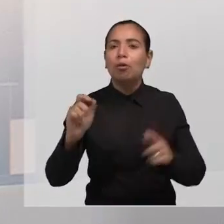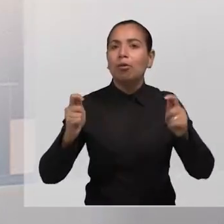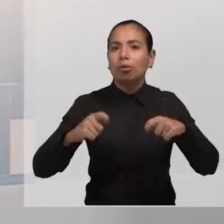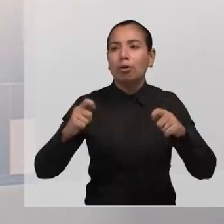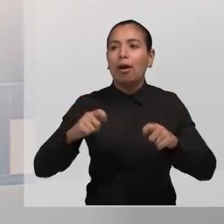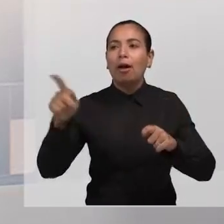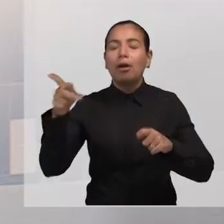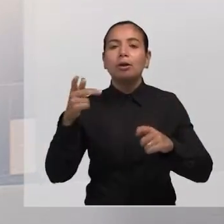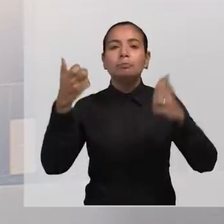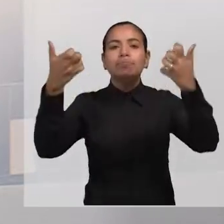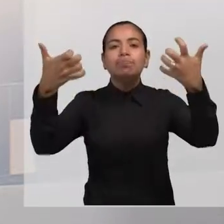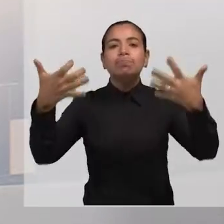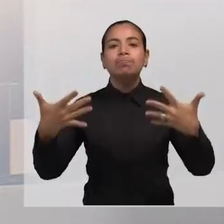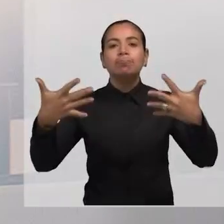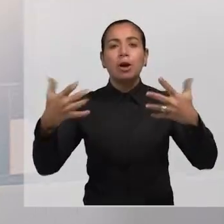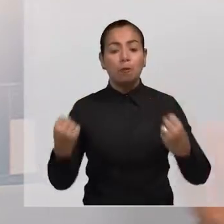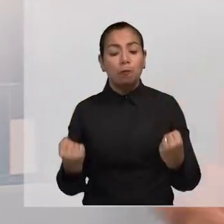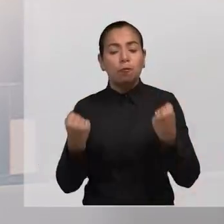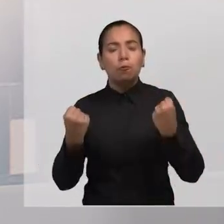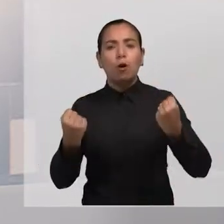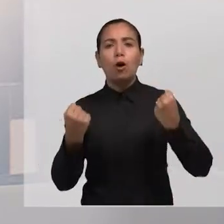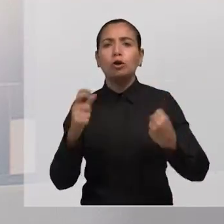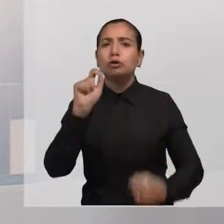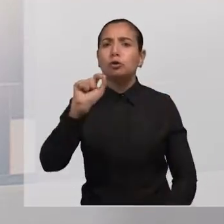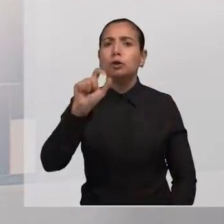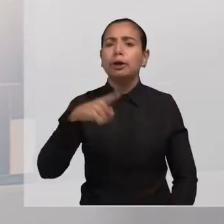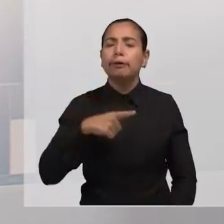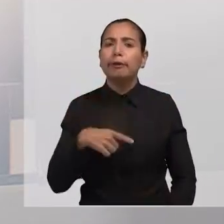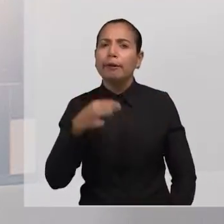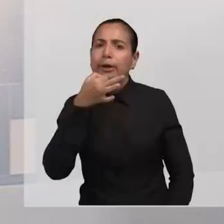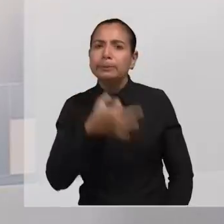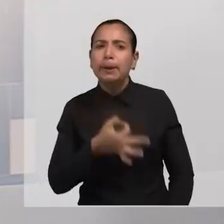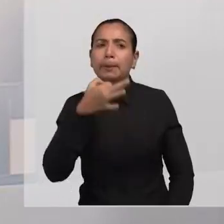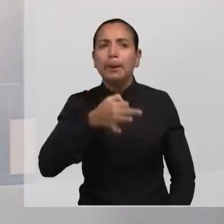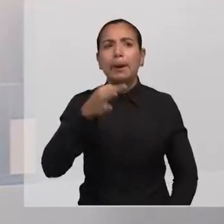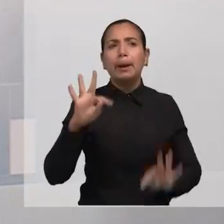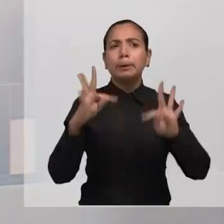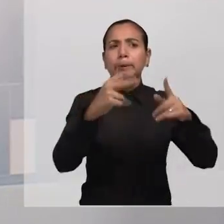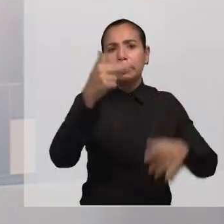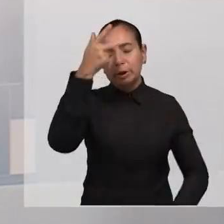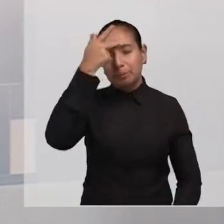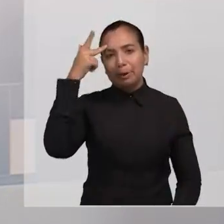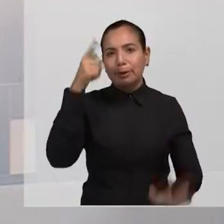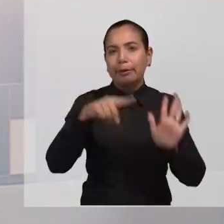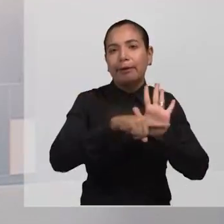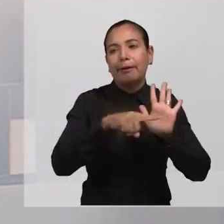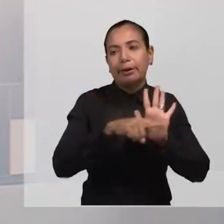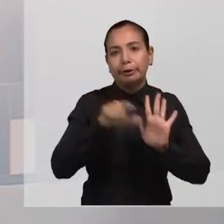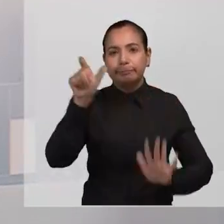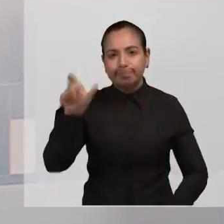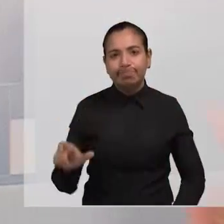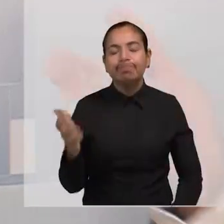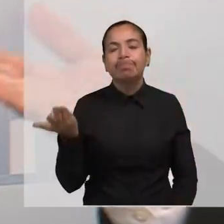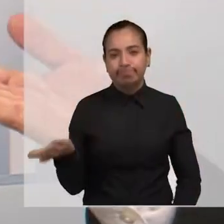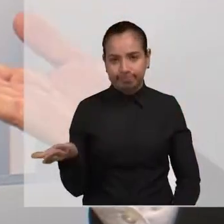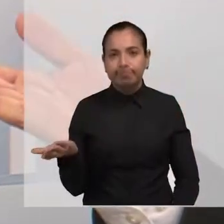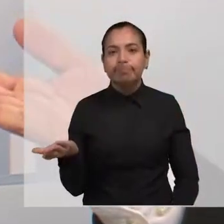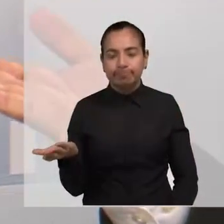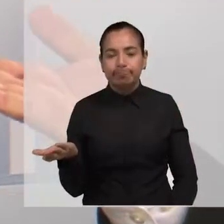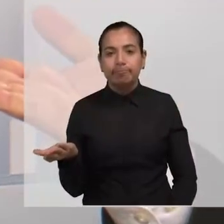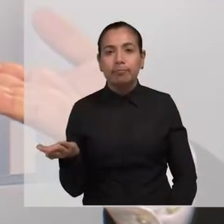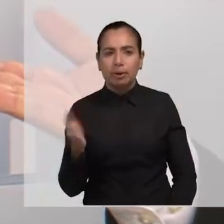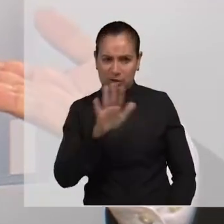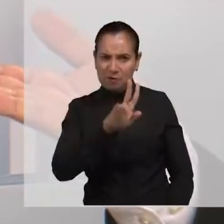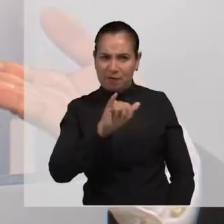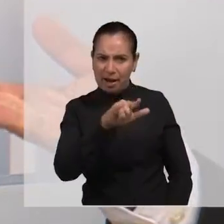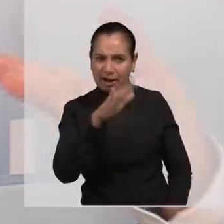posicionamento mais forte perante toda essa crítica negativa que está sendo construída contra o mesmo. Você não acredita que ele